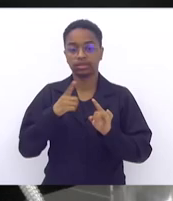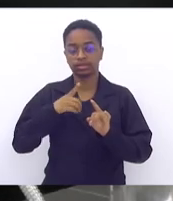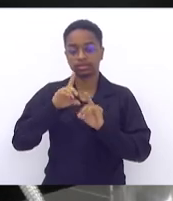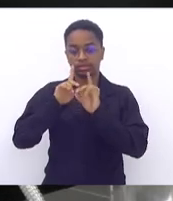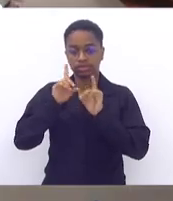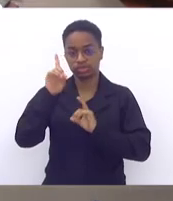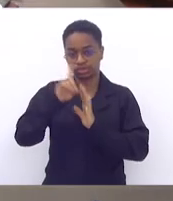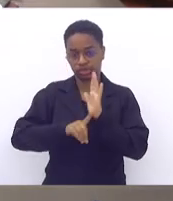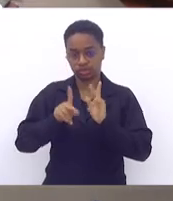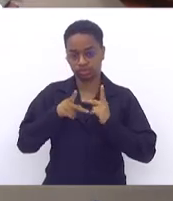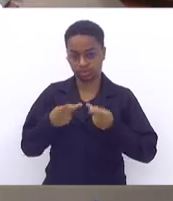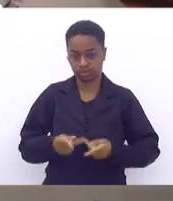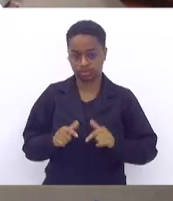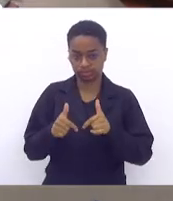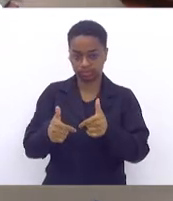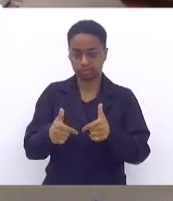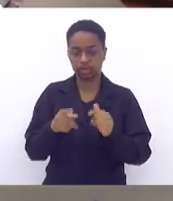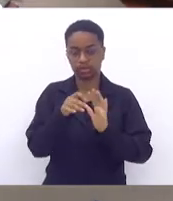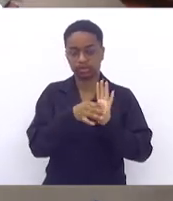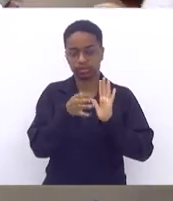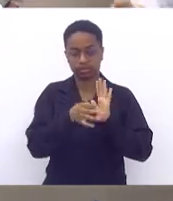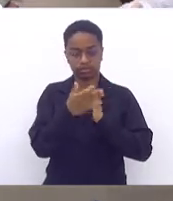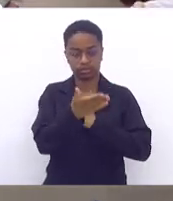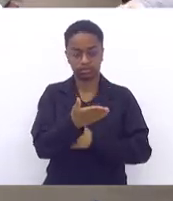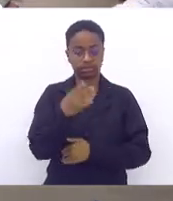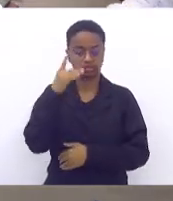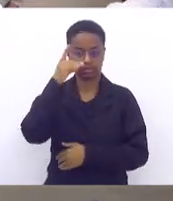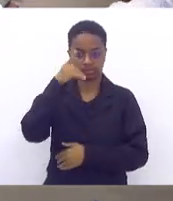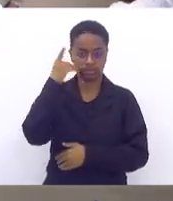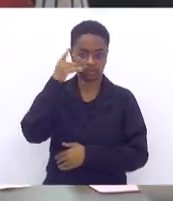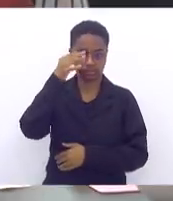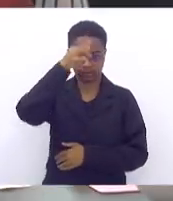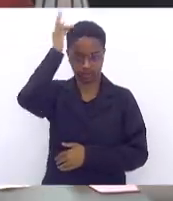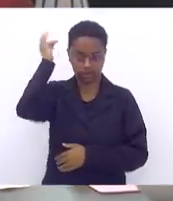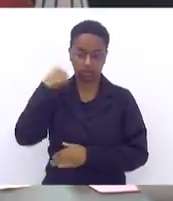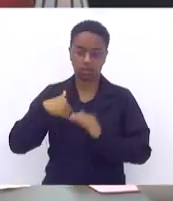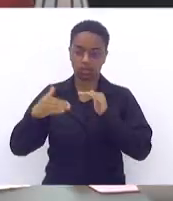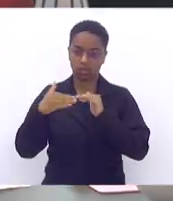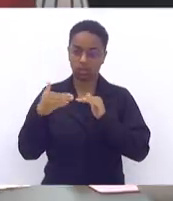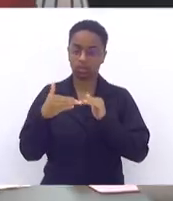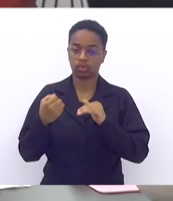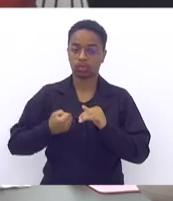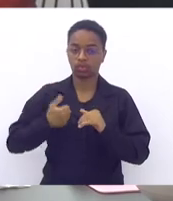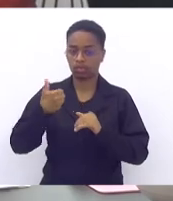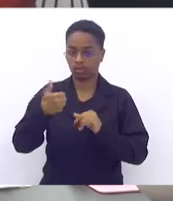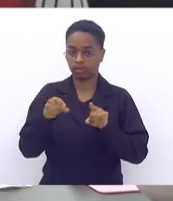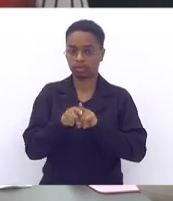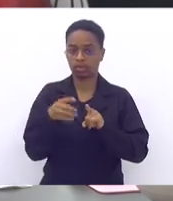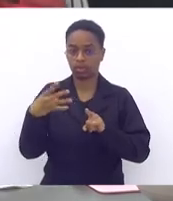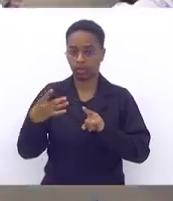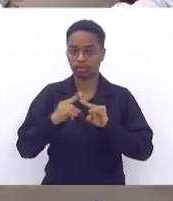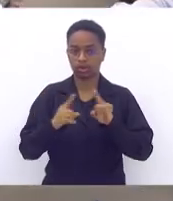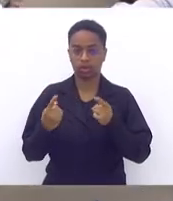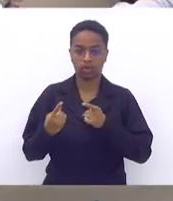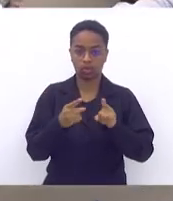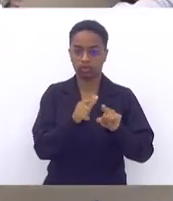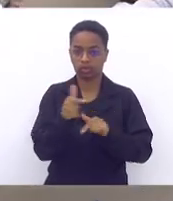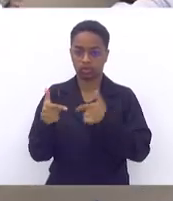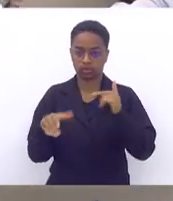Fred Pacheco. Presidente, meu parecer é favorável às emendas número 1 e 4 e contrário às demais emendas. Em